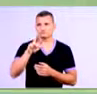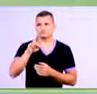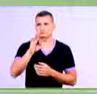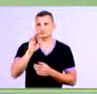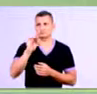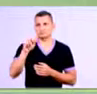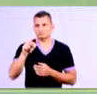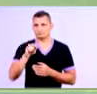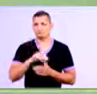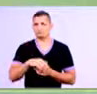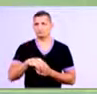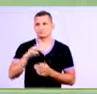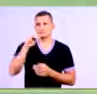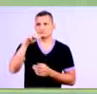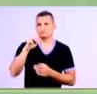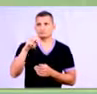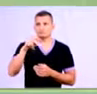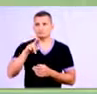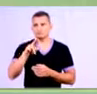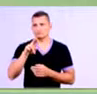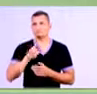seleção, menus,